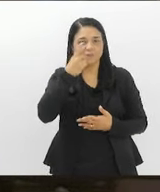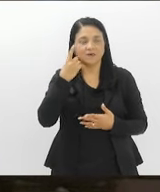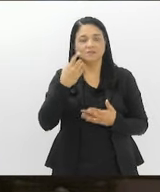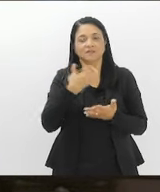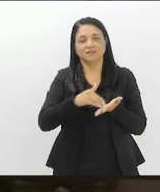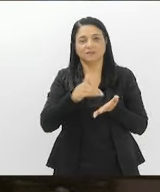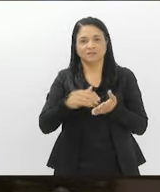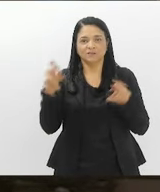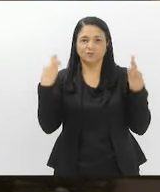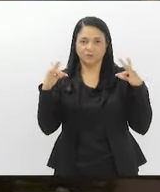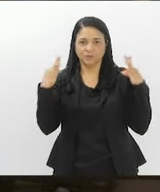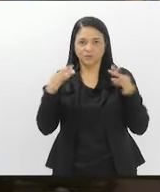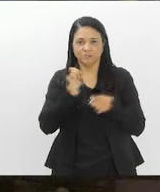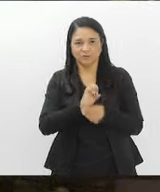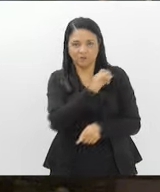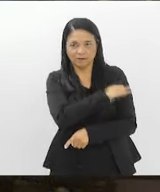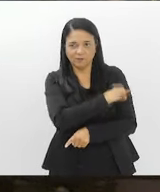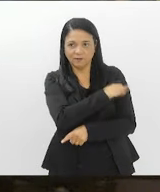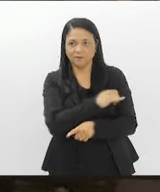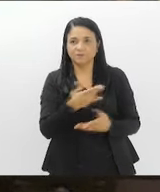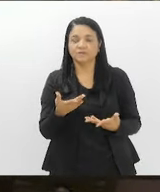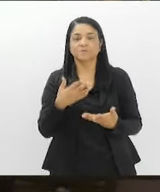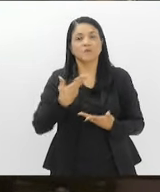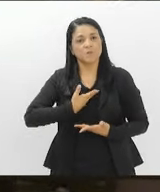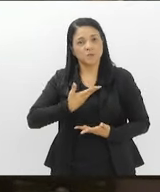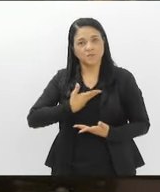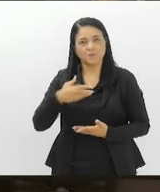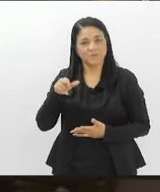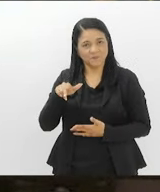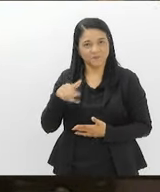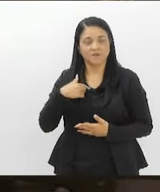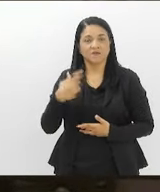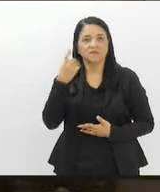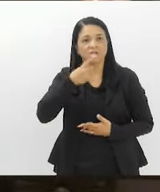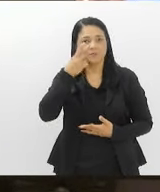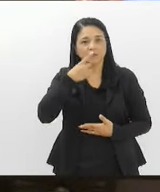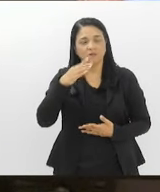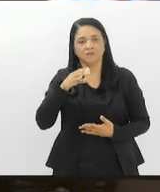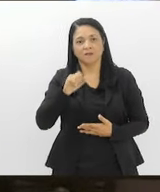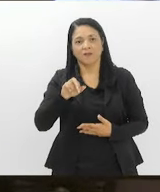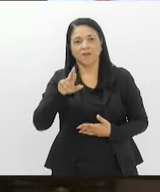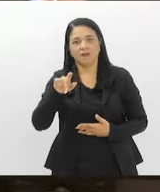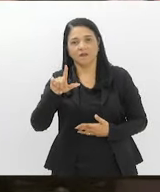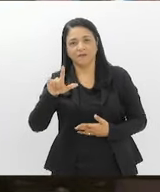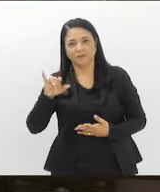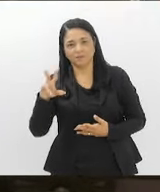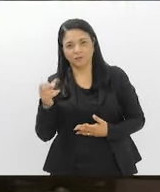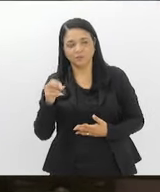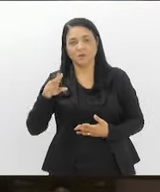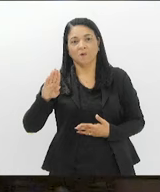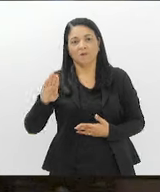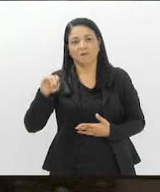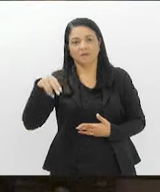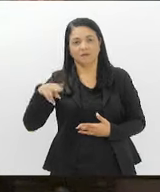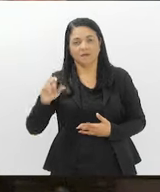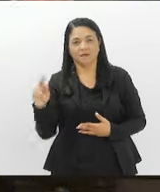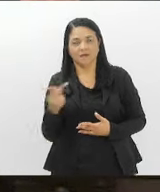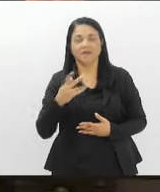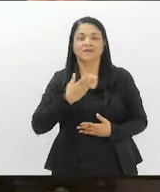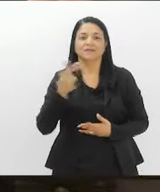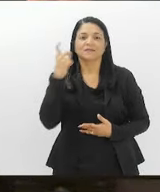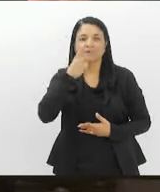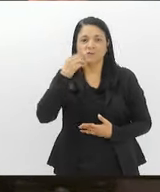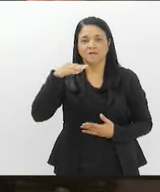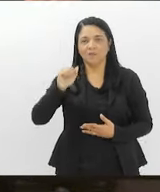Janeiro, meu querido irmão, deputado comigo, Carlinhos BNH, deputado Rodrigo Amorim, deputado Alan